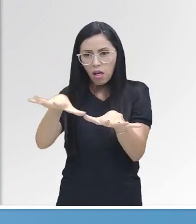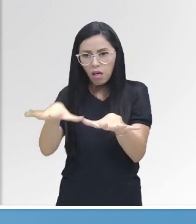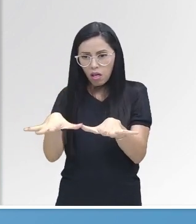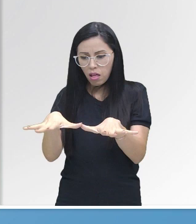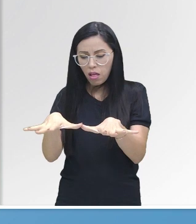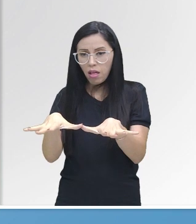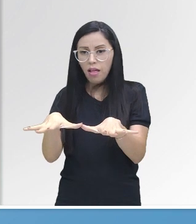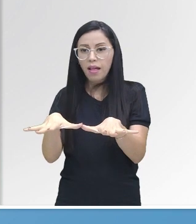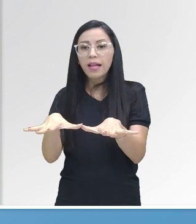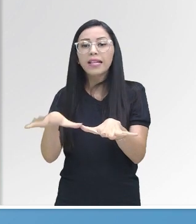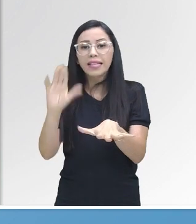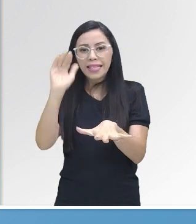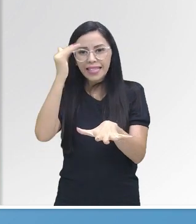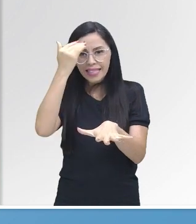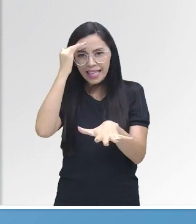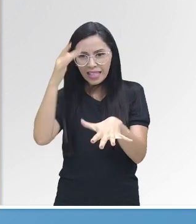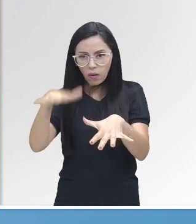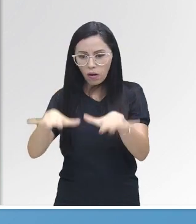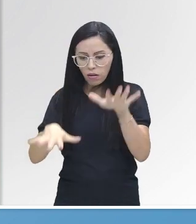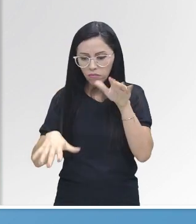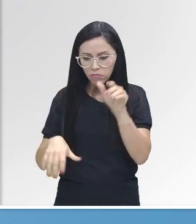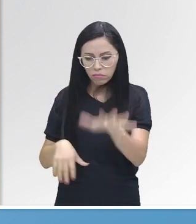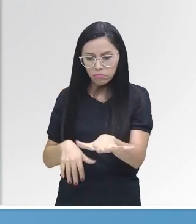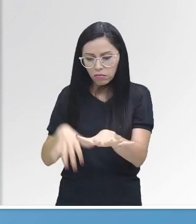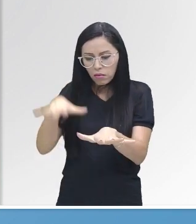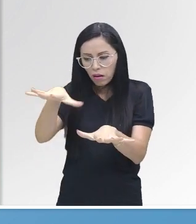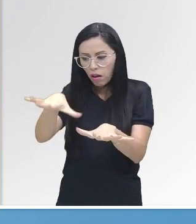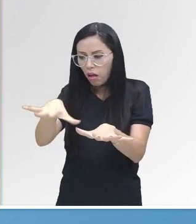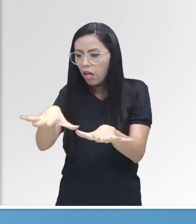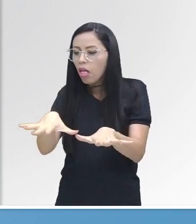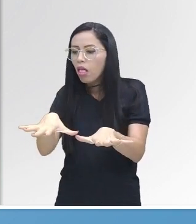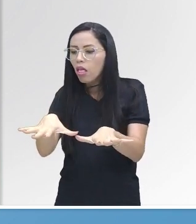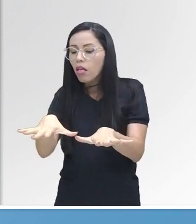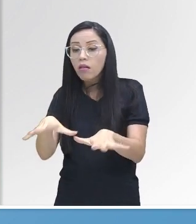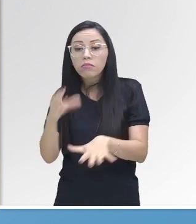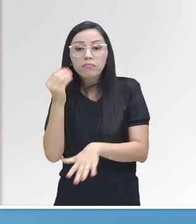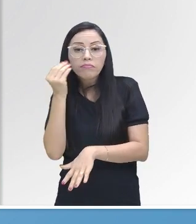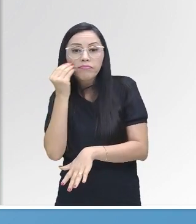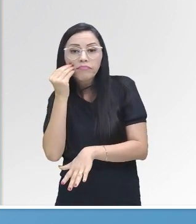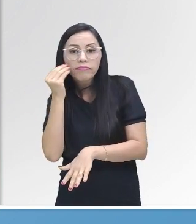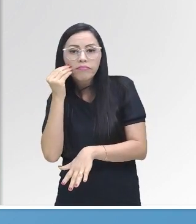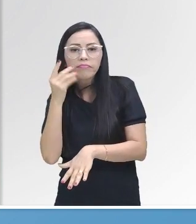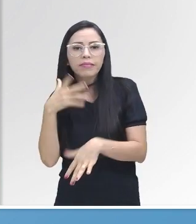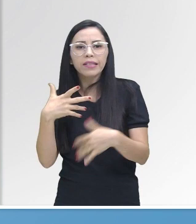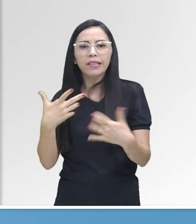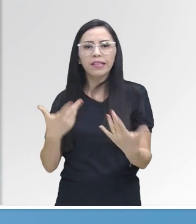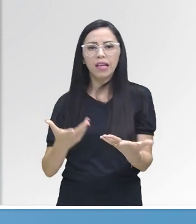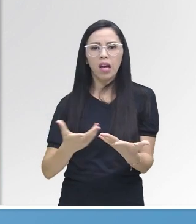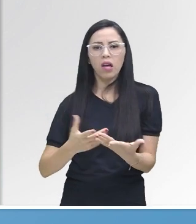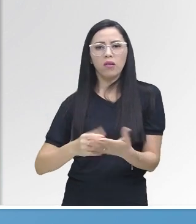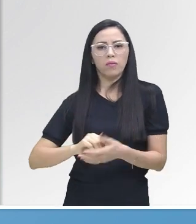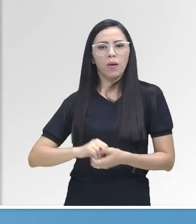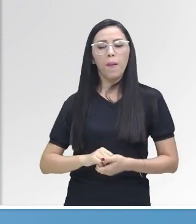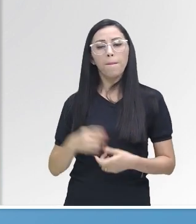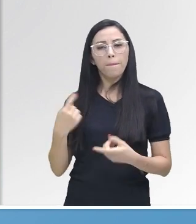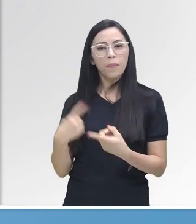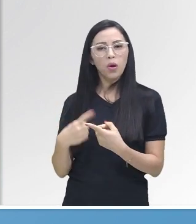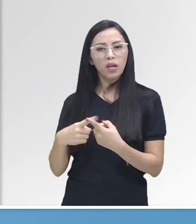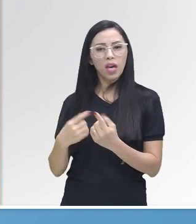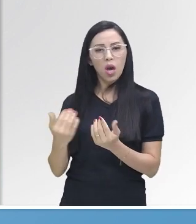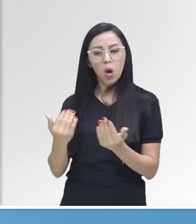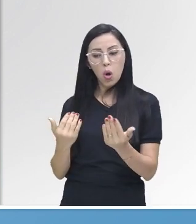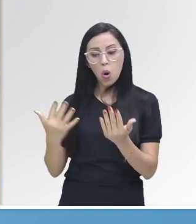do palmo cabe no comprimento do tampo da mesa. Ou seja, estamos comparando